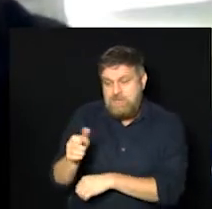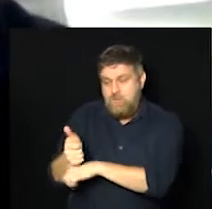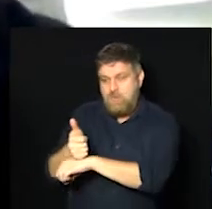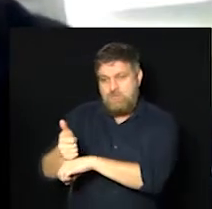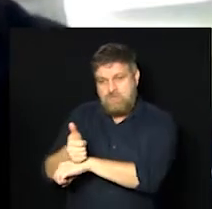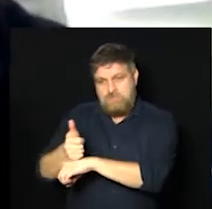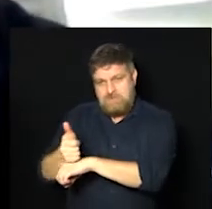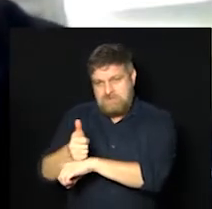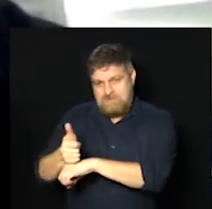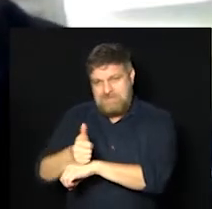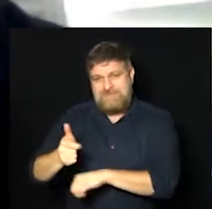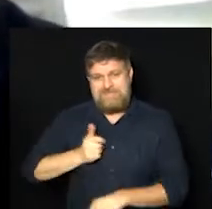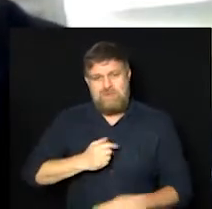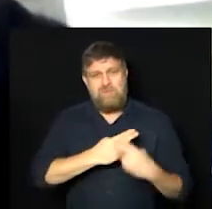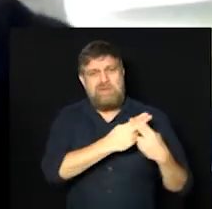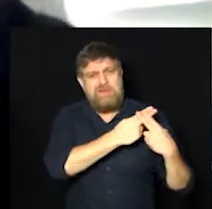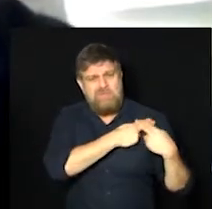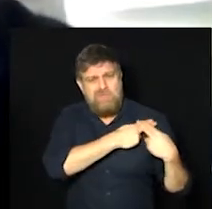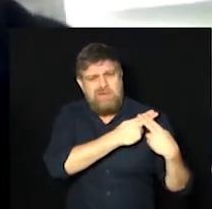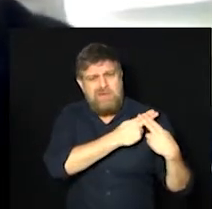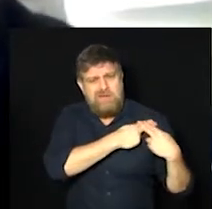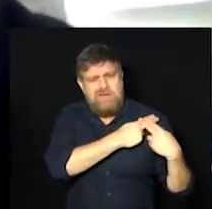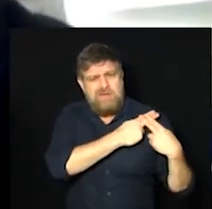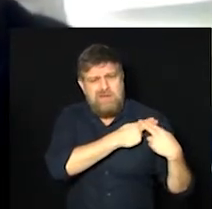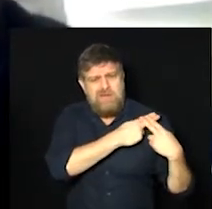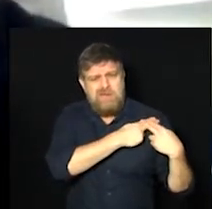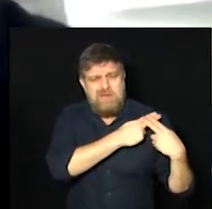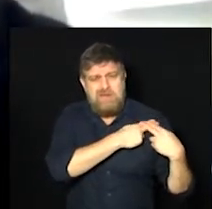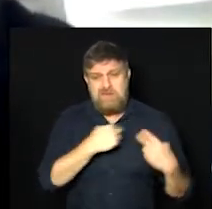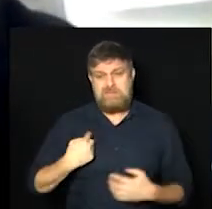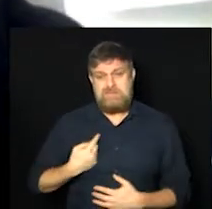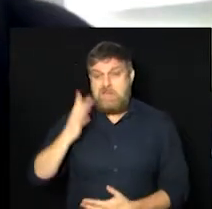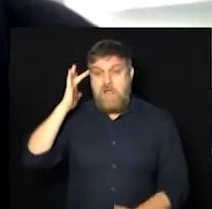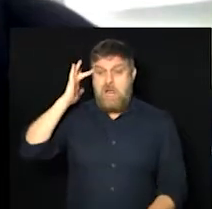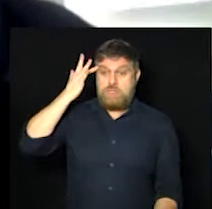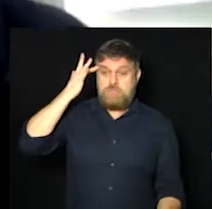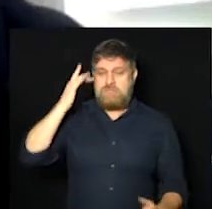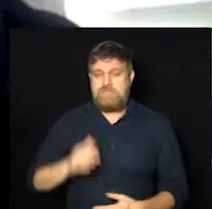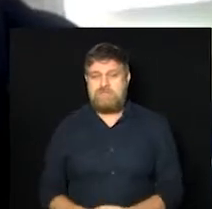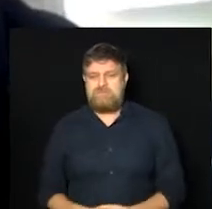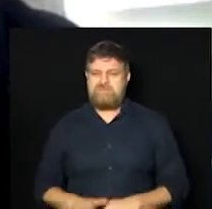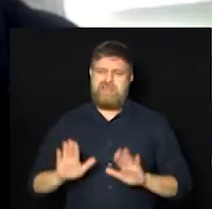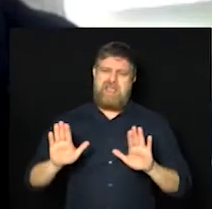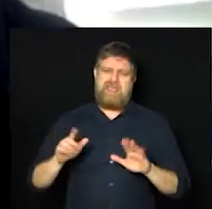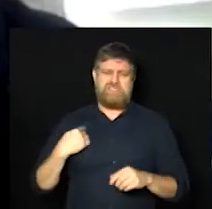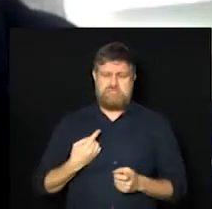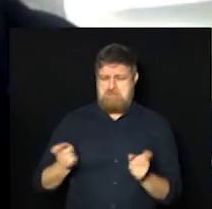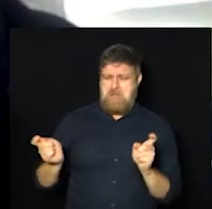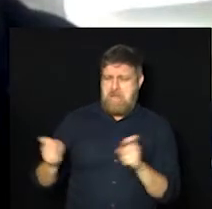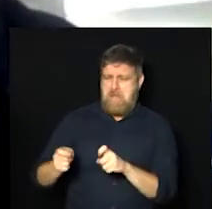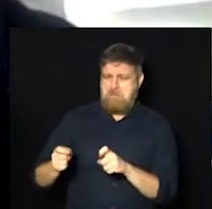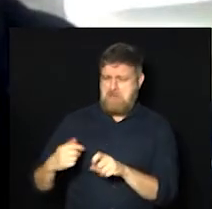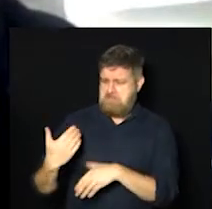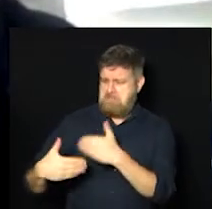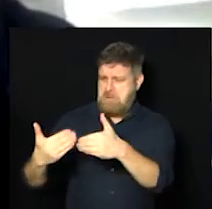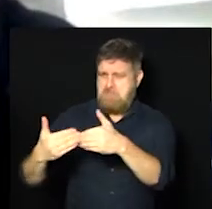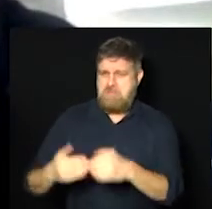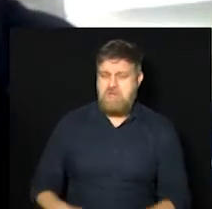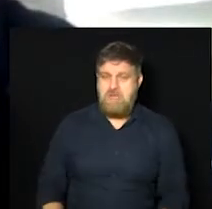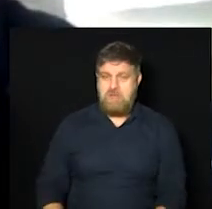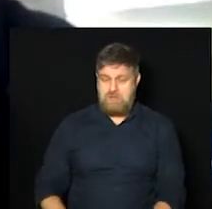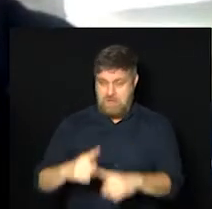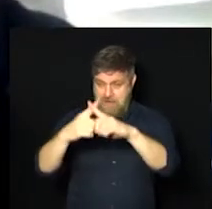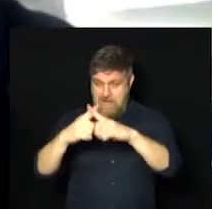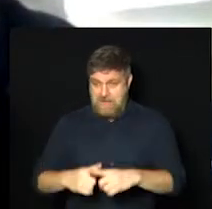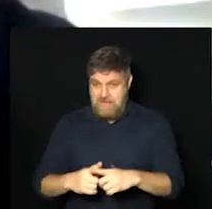assim, é muita responsabilidade. Então, assim, se a gente achar que a gente não é capaz de desenvolver uma partida de futsal ou